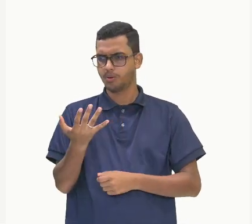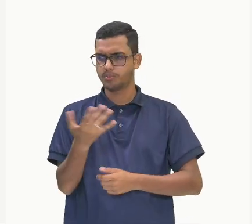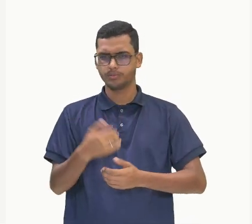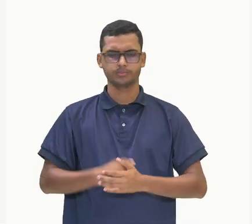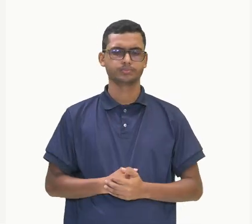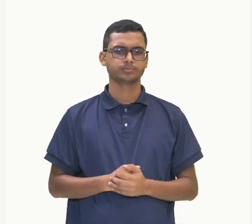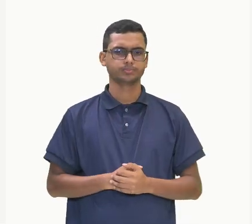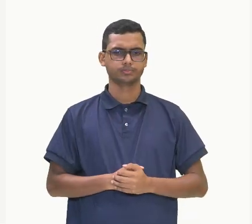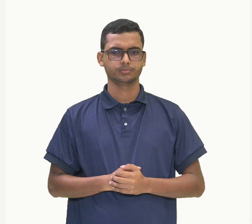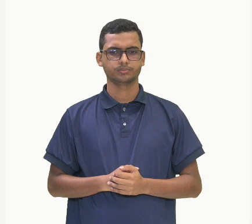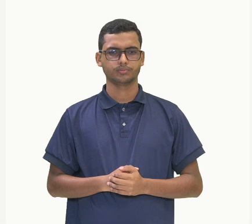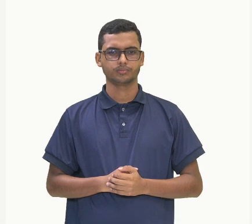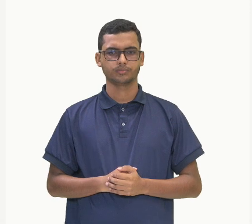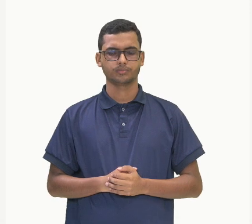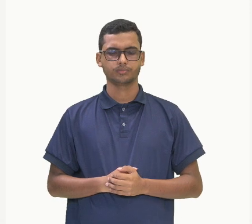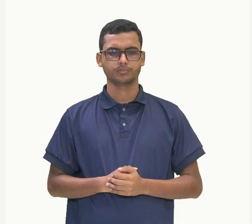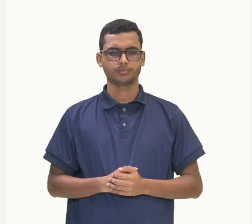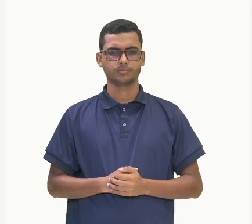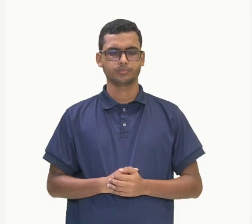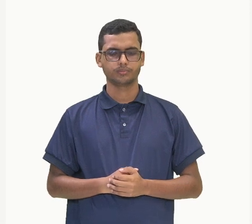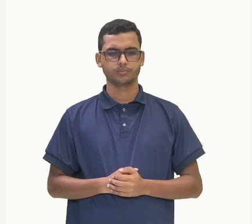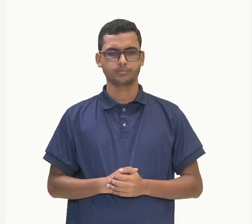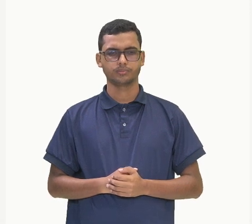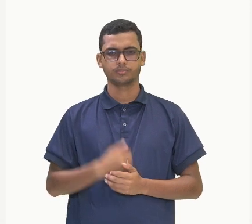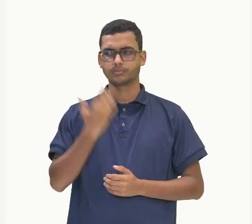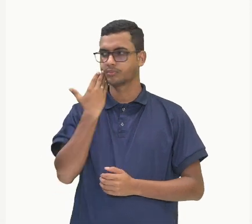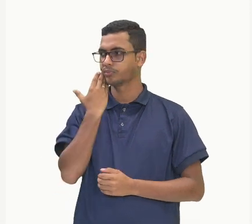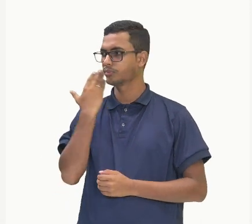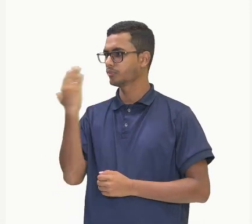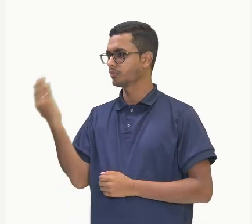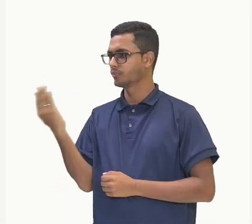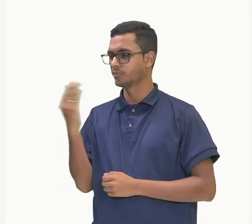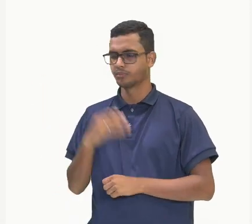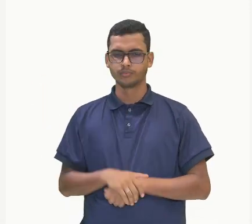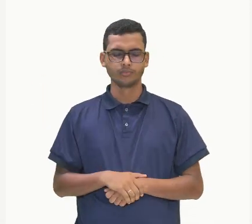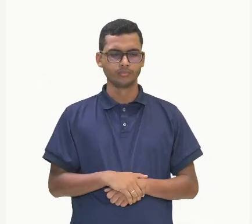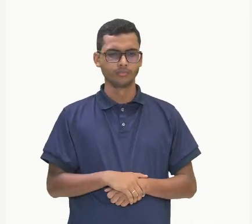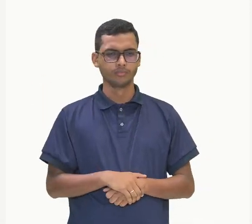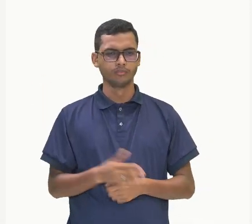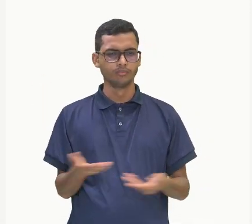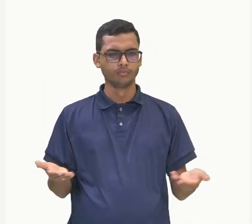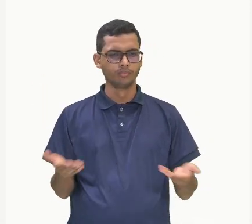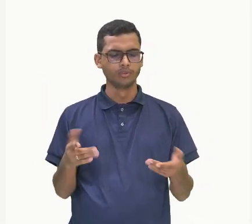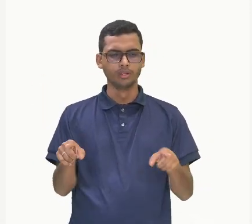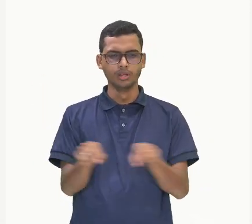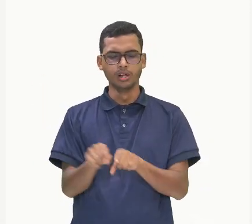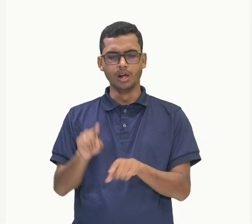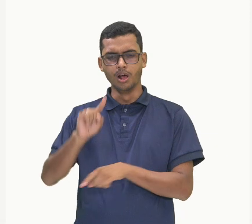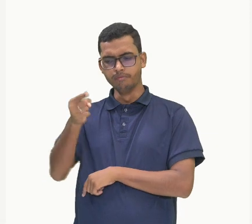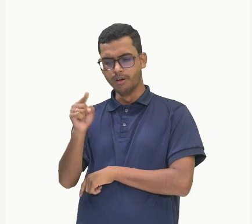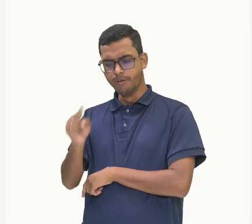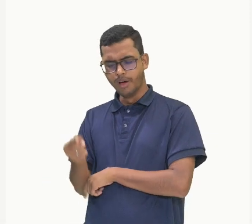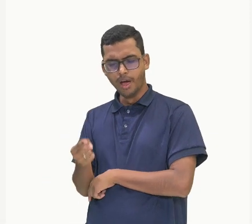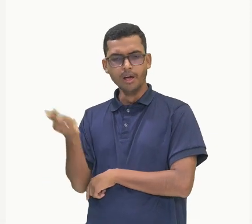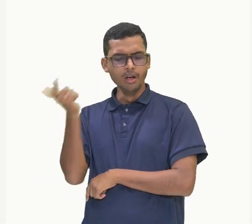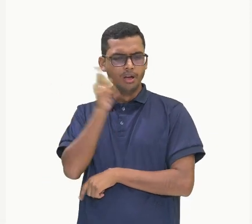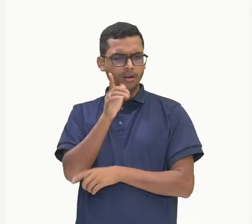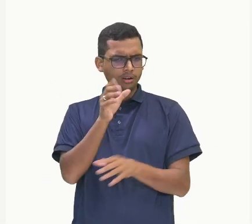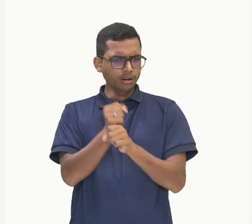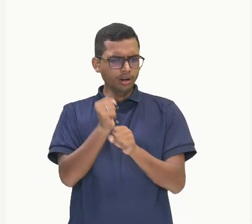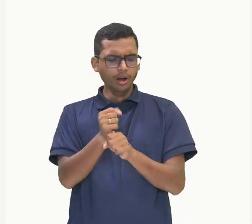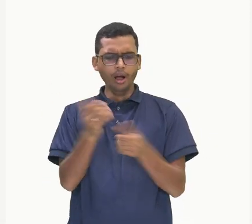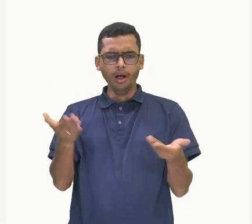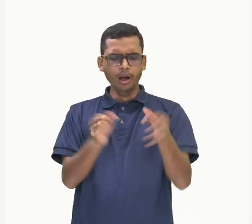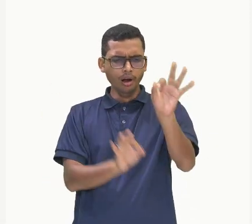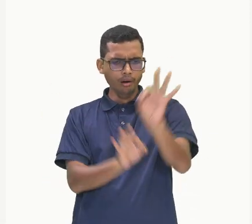18,30, eu vou ter que retirar esse valor. Então, o que é que eu faço? Coloco vírgula embaixo de vírgula. Então, vai ficar uma